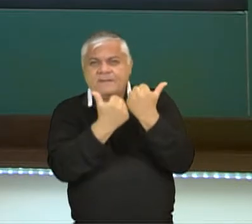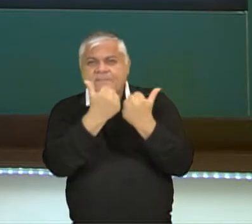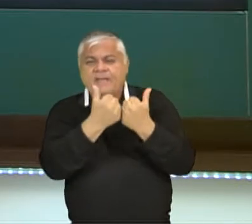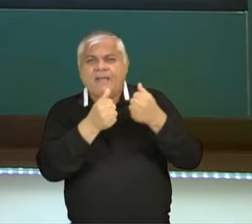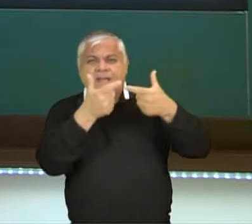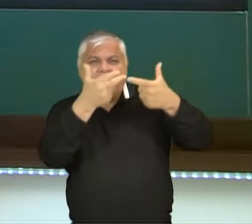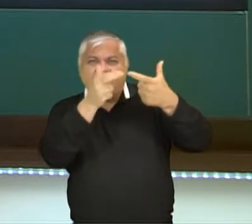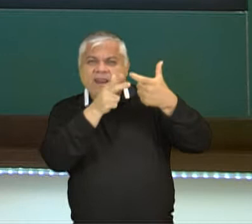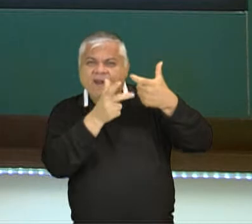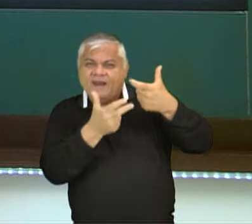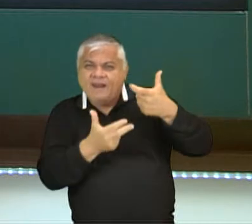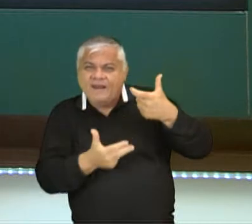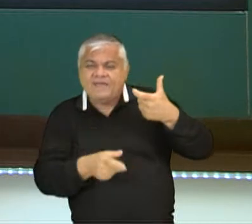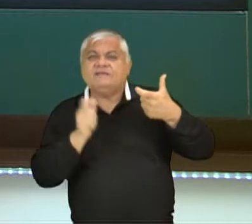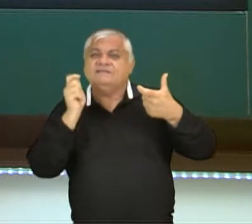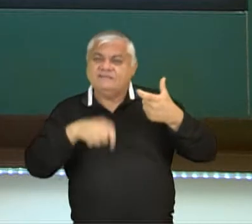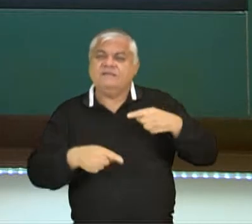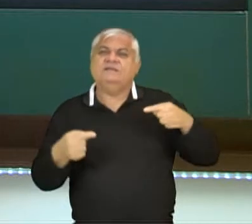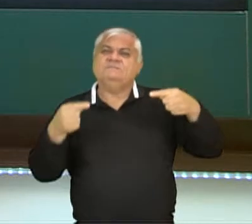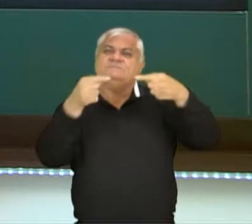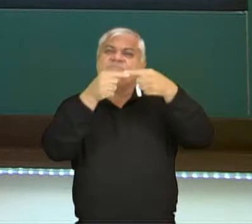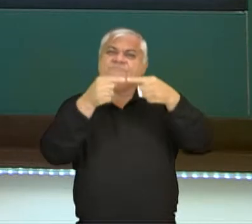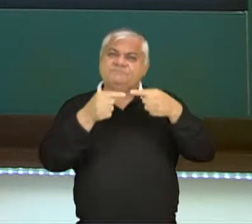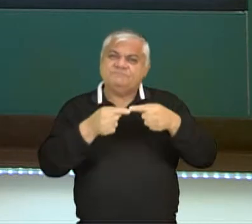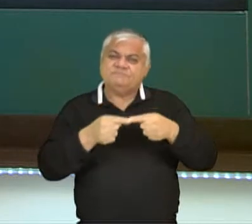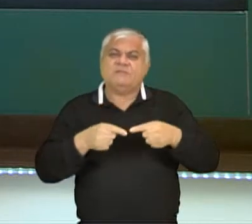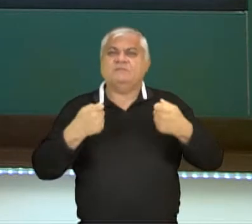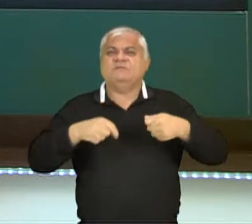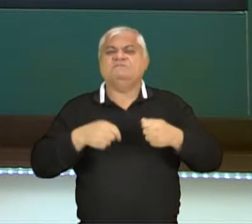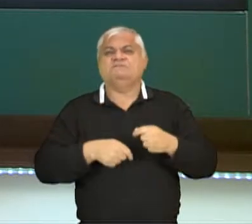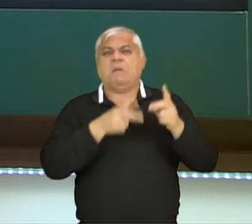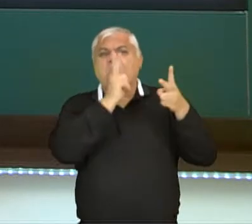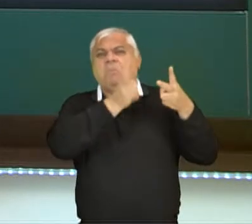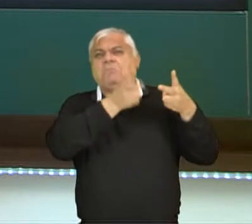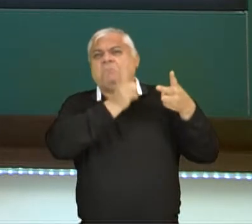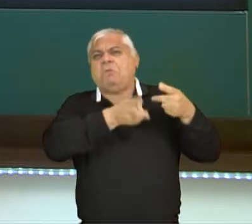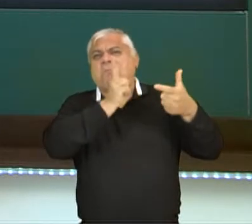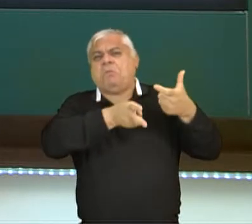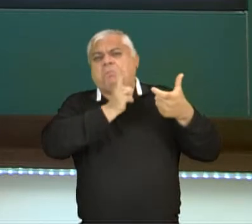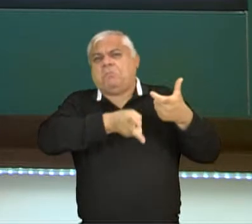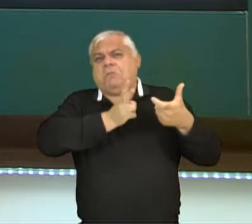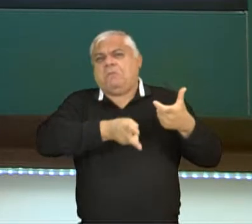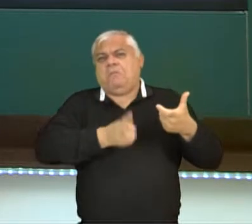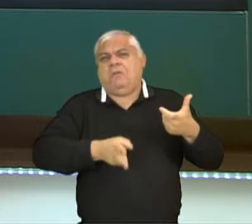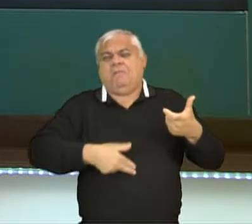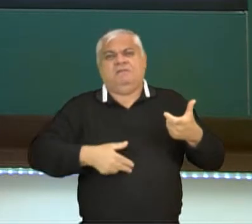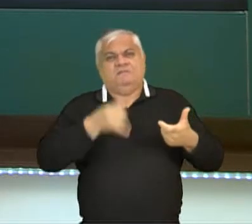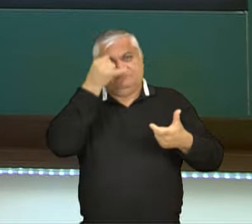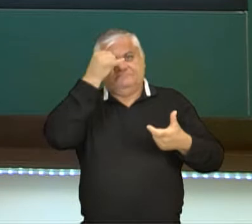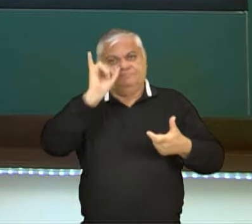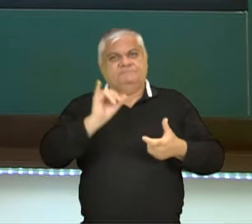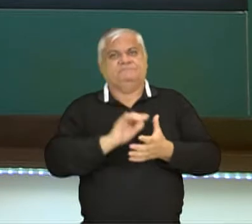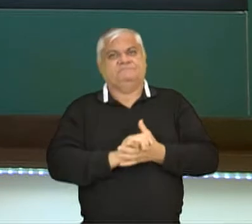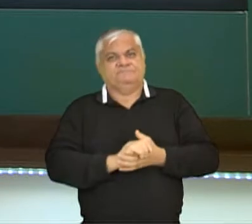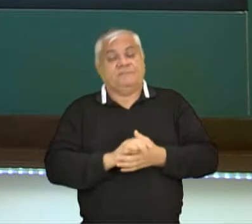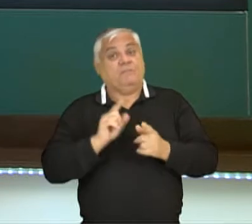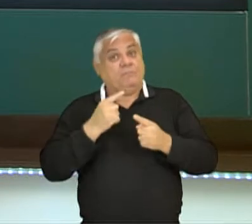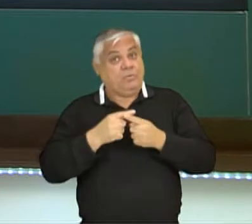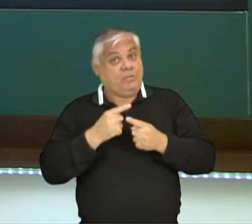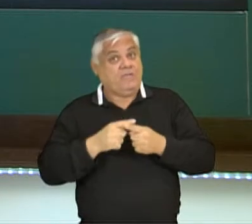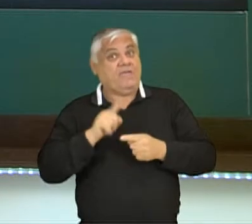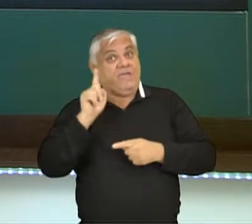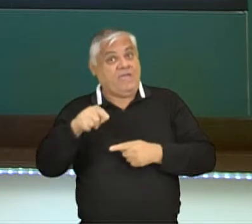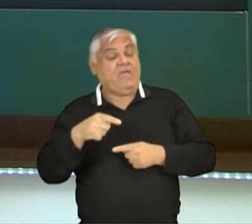uma determinada palavra no texto sem que eu necessite de estar repetindo essa mesma palavra, porque do ponto de vista